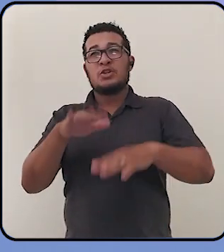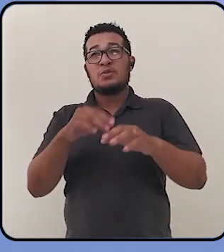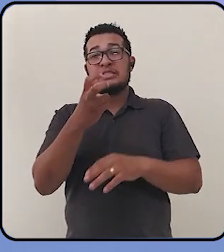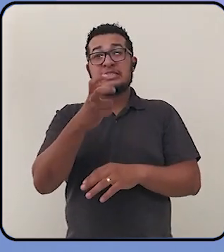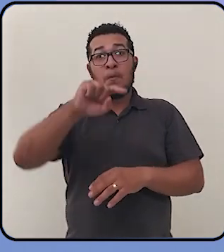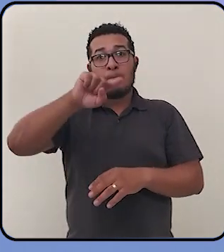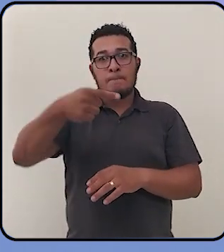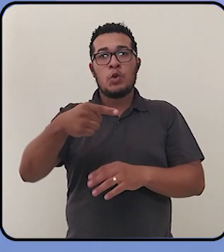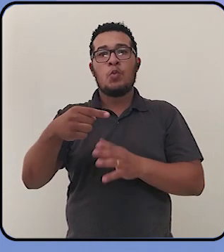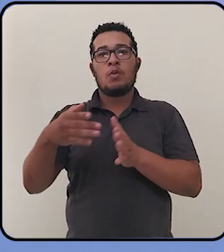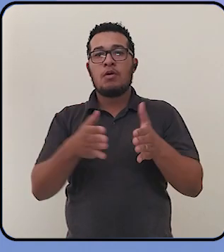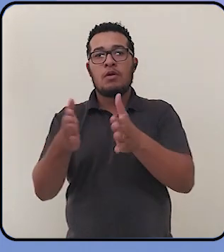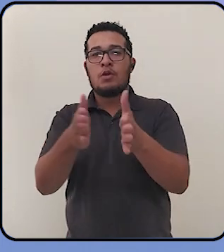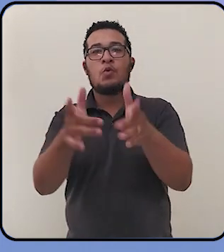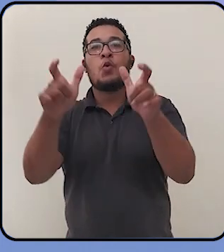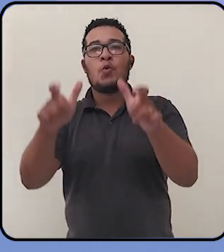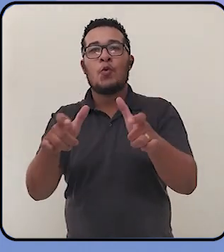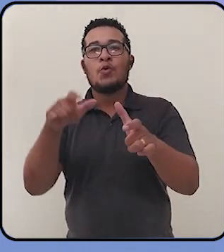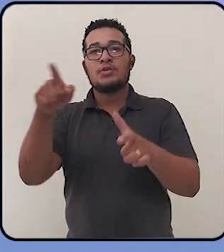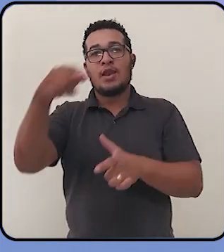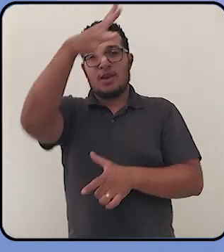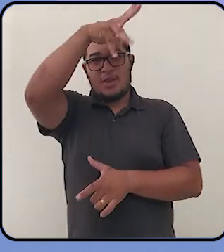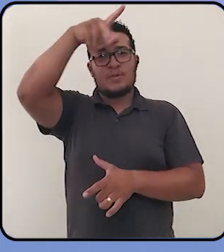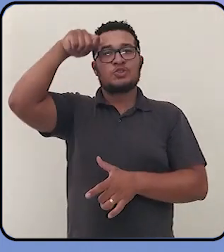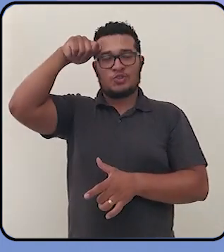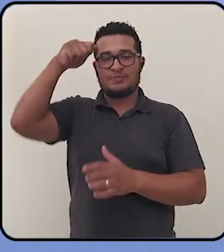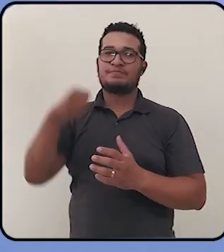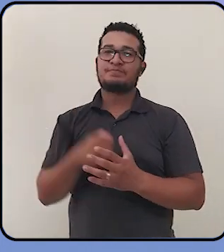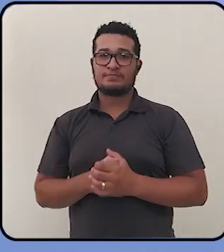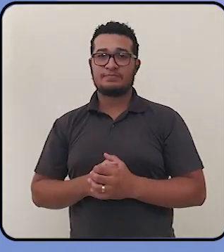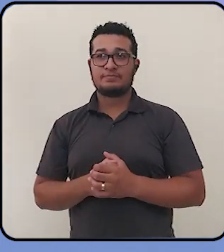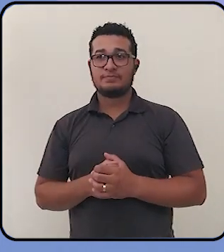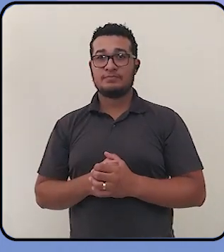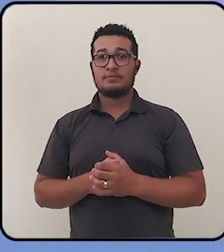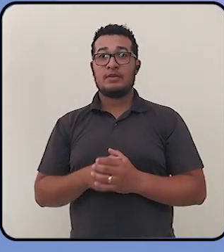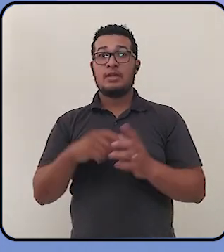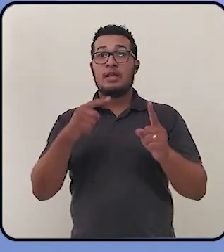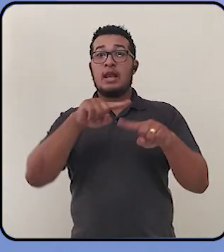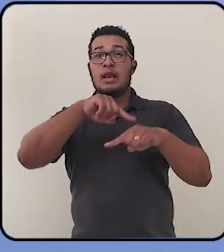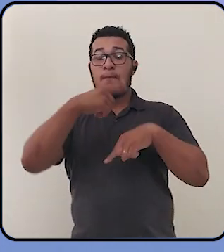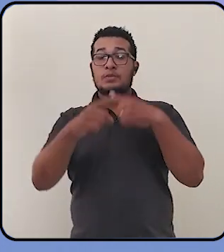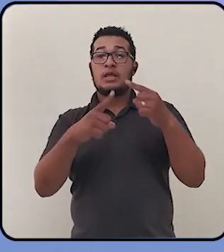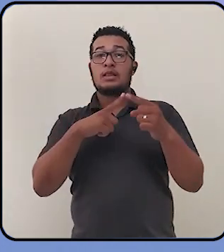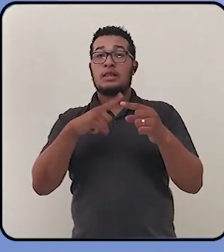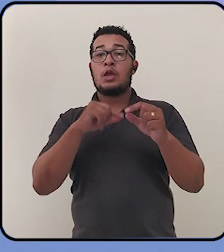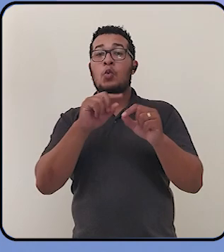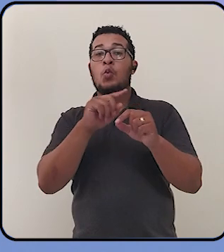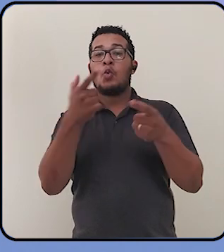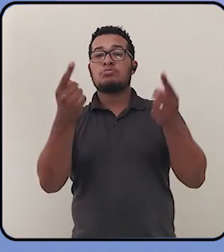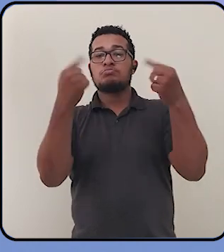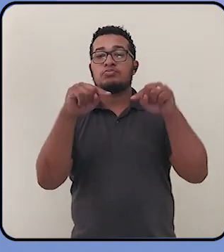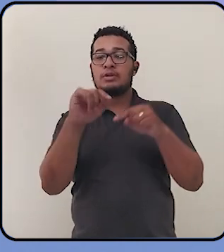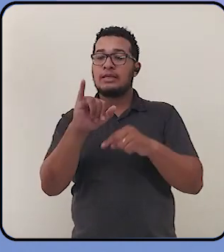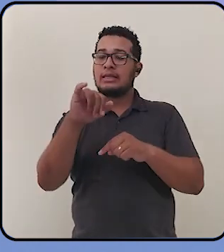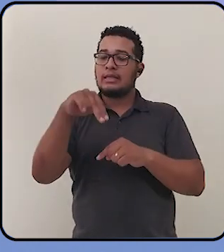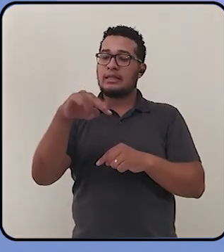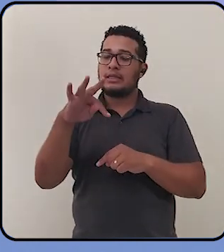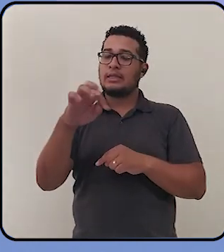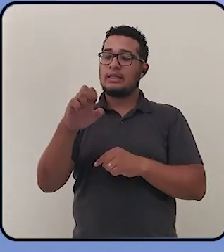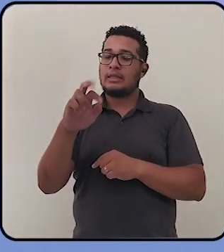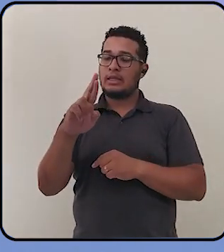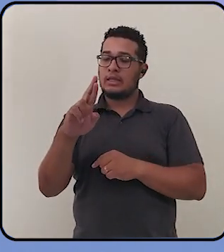5.000 rios. Após a zona tropical, a zona equatorial, nós temos a zona intertropical,